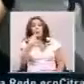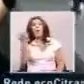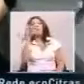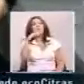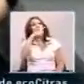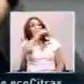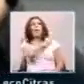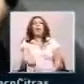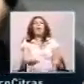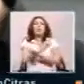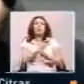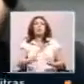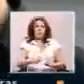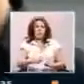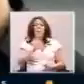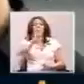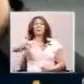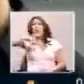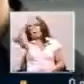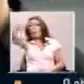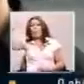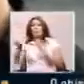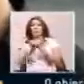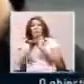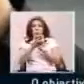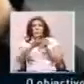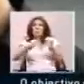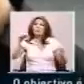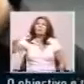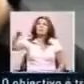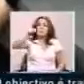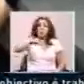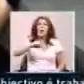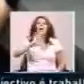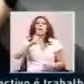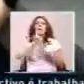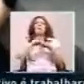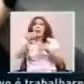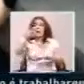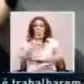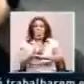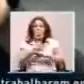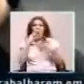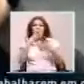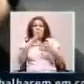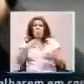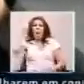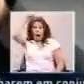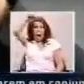foram proibidas, mas se calhar também há outros países onde há outro tipo de praxe, se calhar algumas delas com caráter muito mais sexual, e podemos até